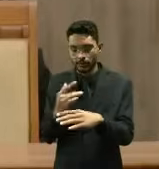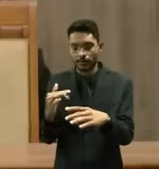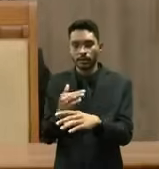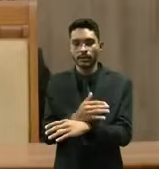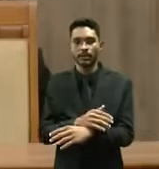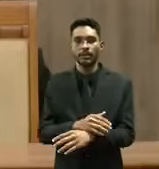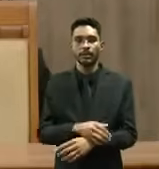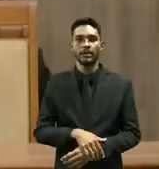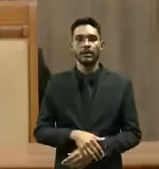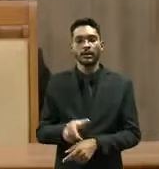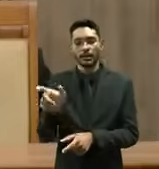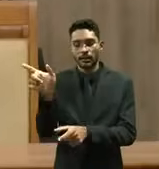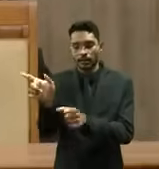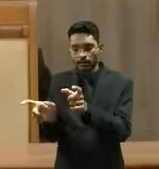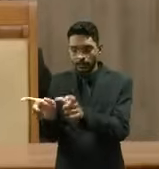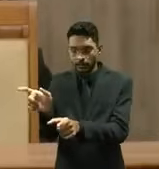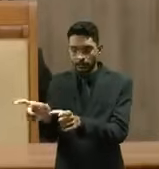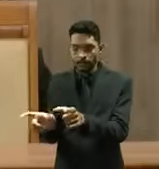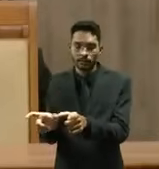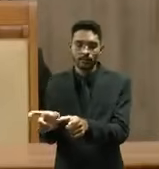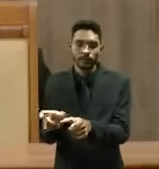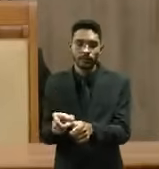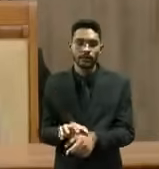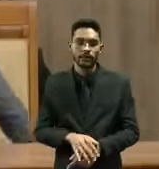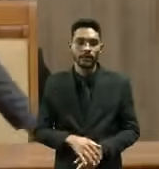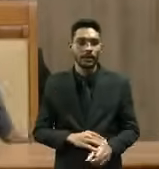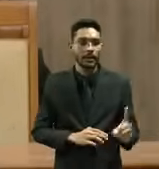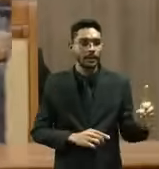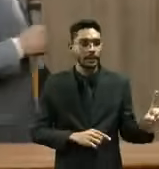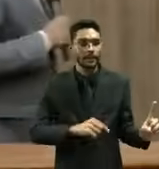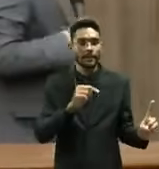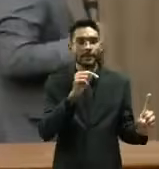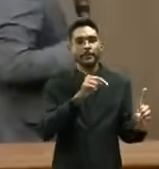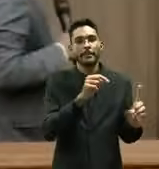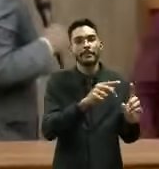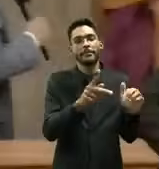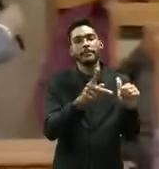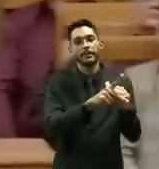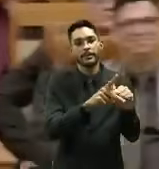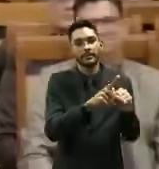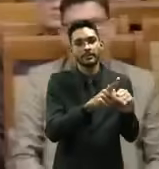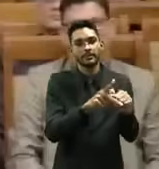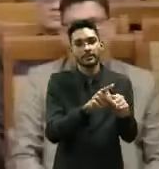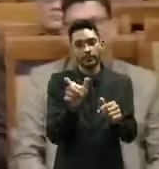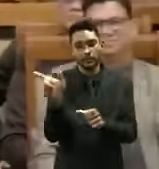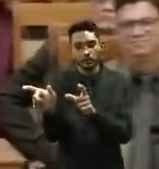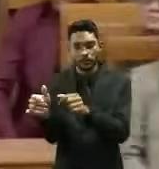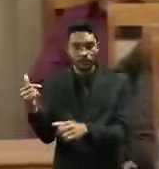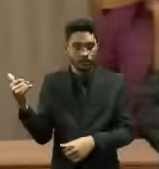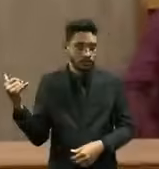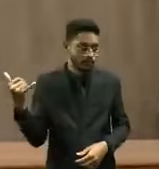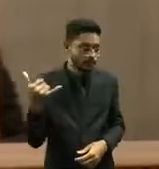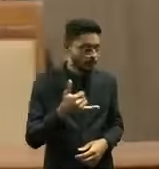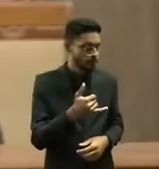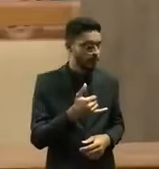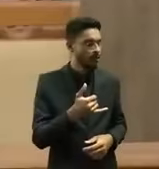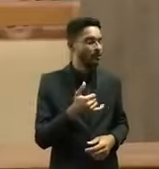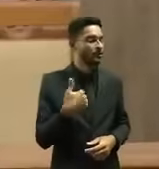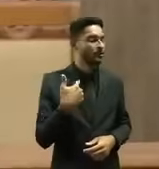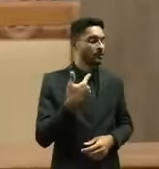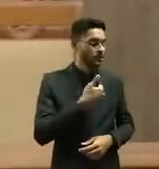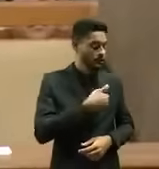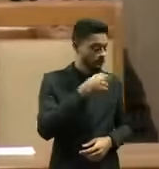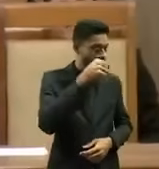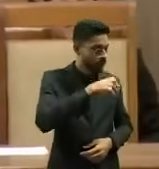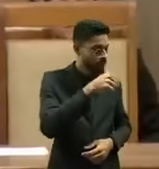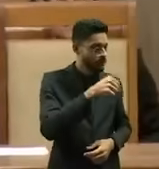estamos aqui para quê Ah para ouvir o que